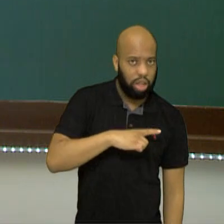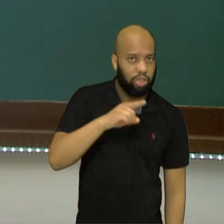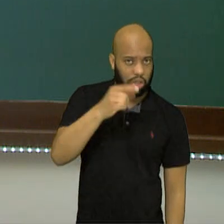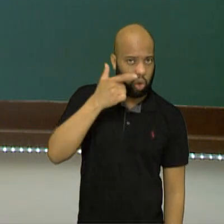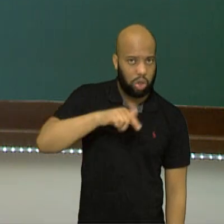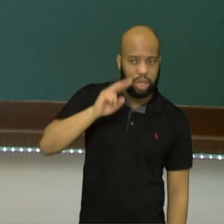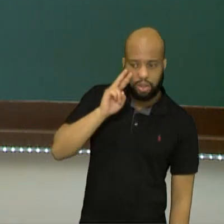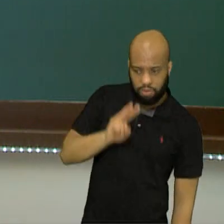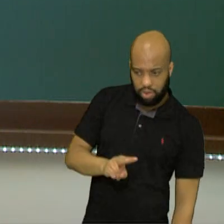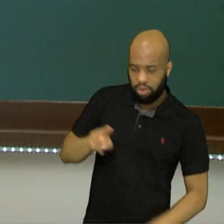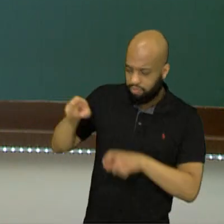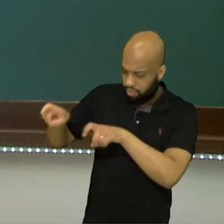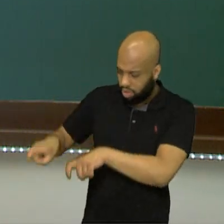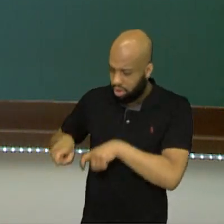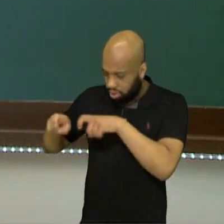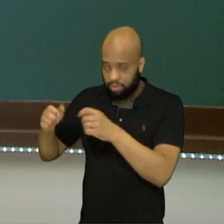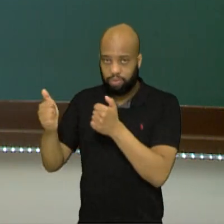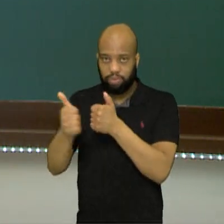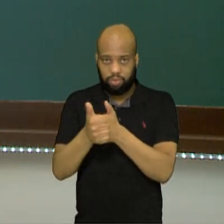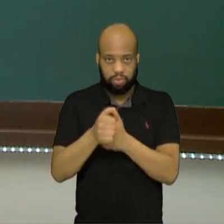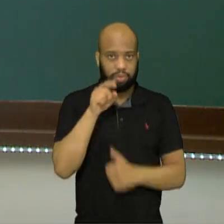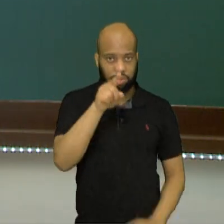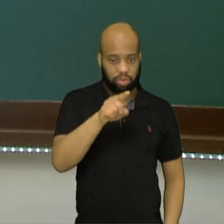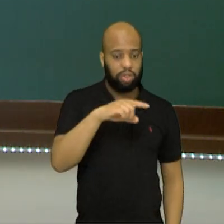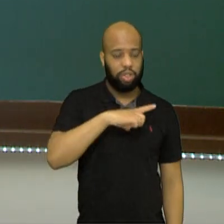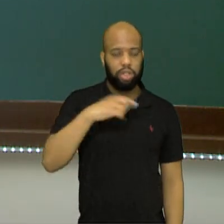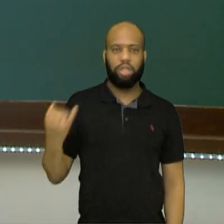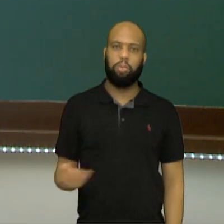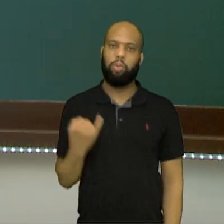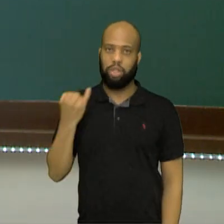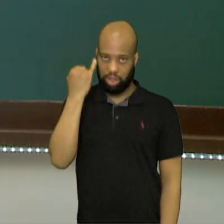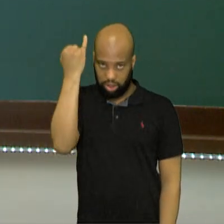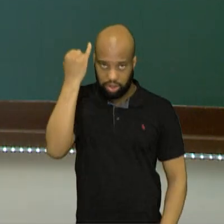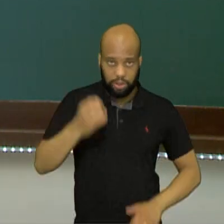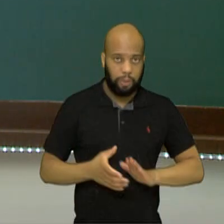ver a agricultura à sua volta, né? Ela tem importância para você?